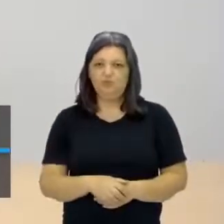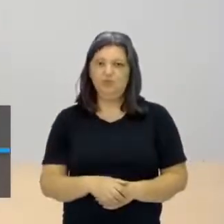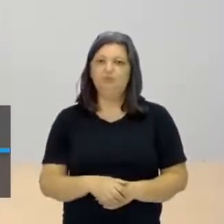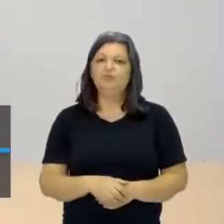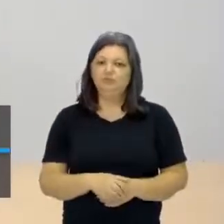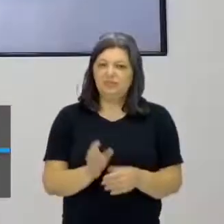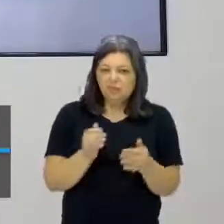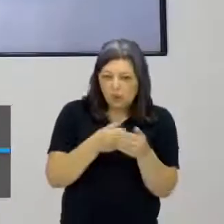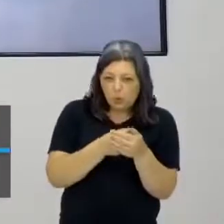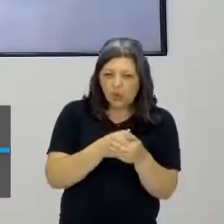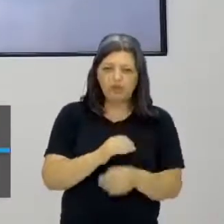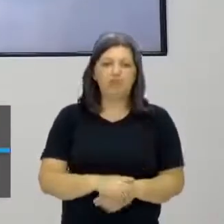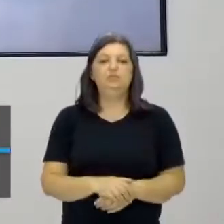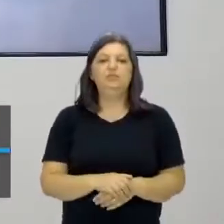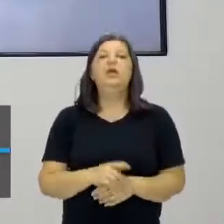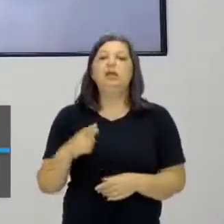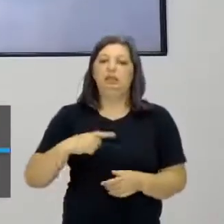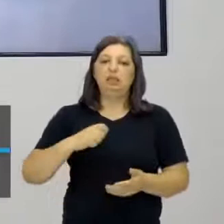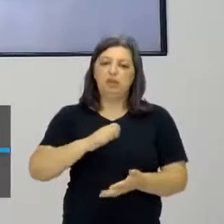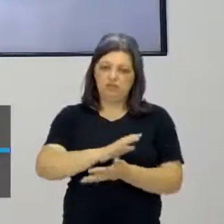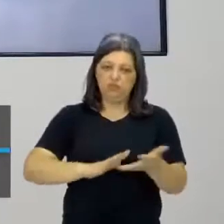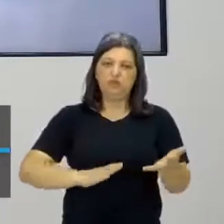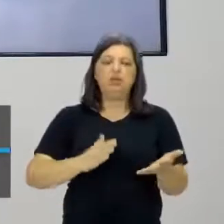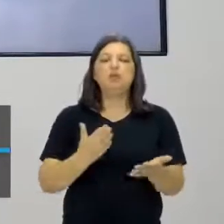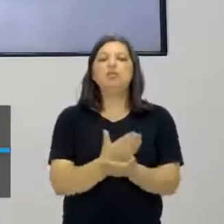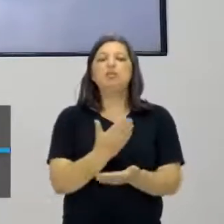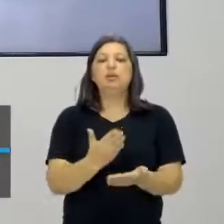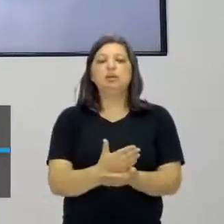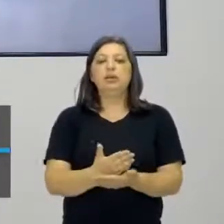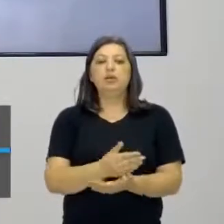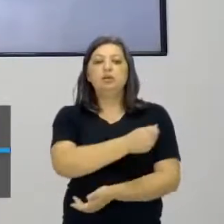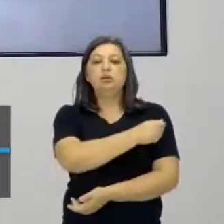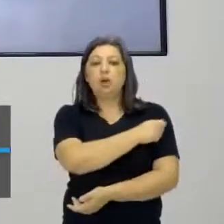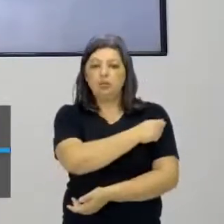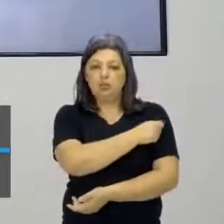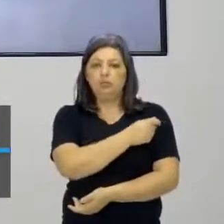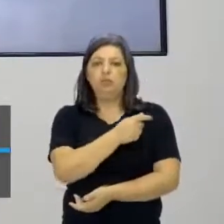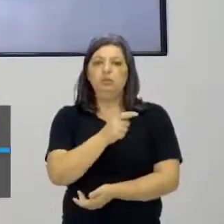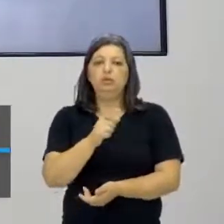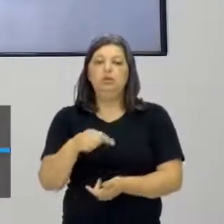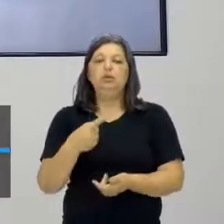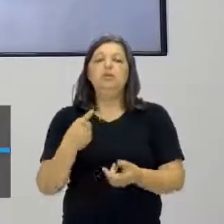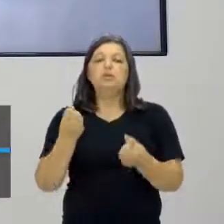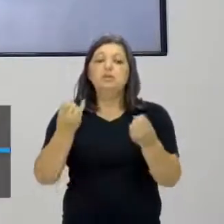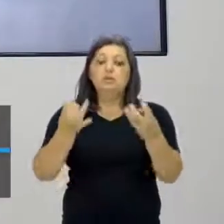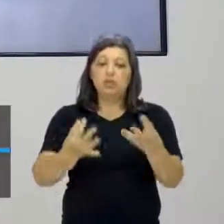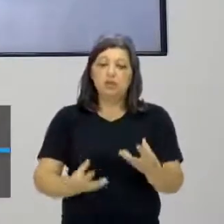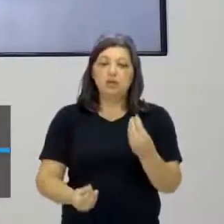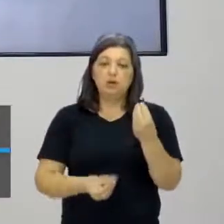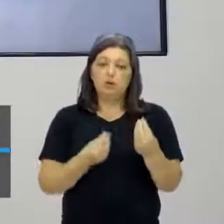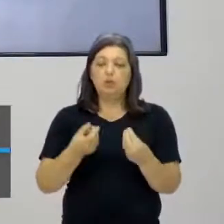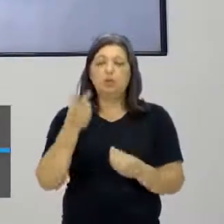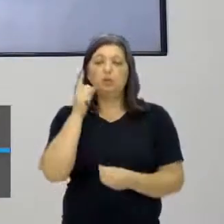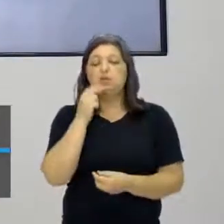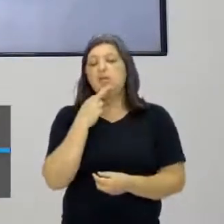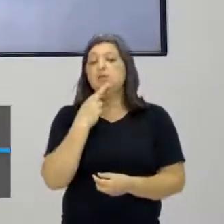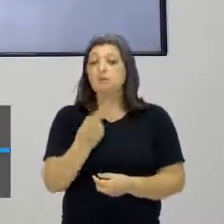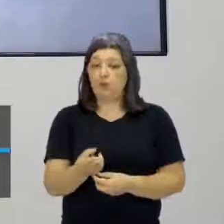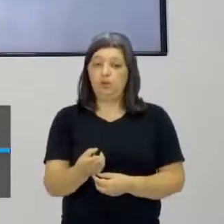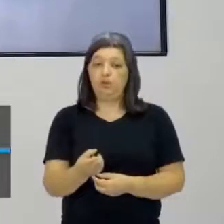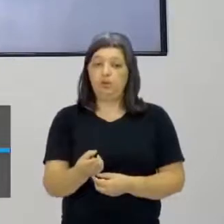então essa atividade tem no caderno do aluno. Então, a gente vai direcionar alguns caminhos para você conseguir responder. Sim.